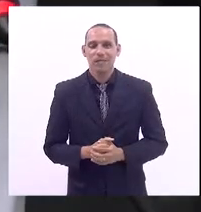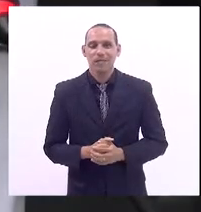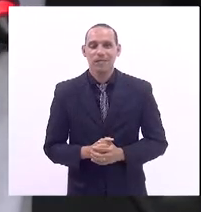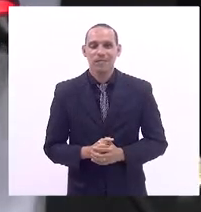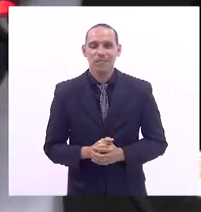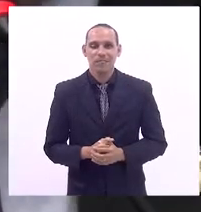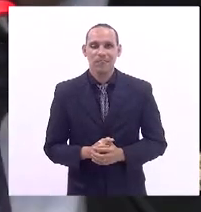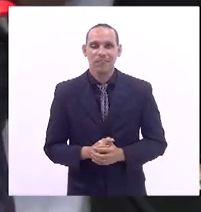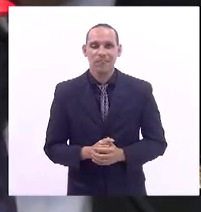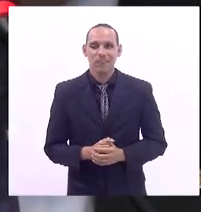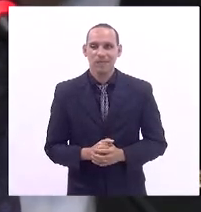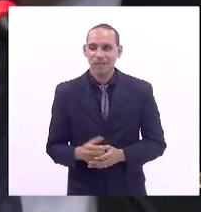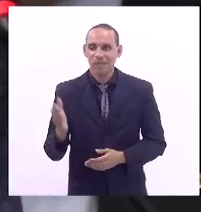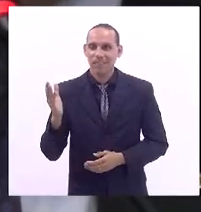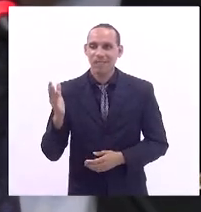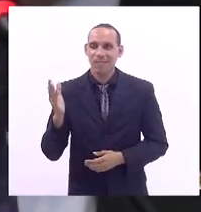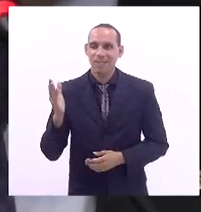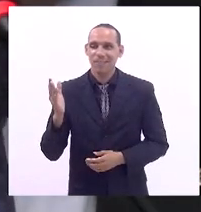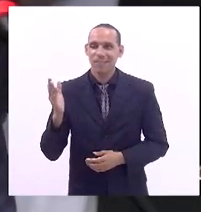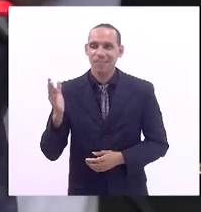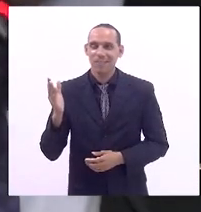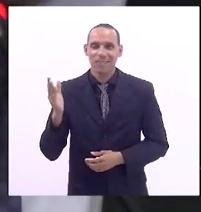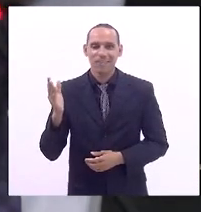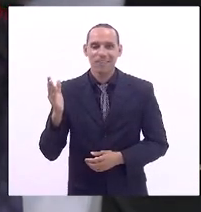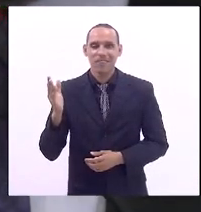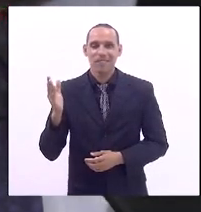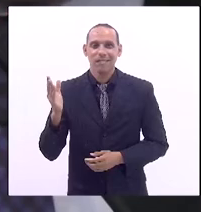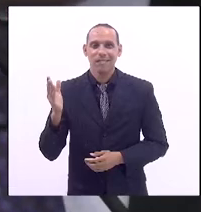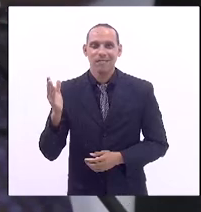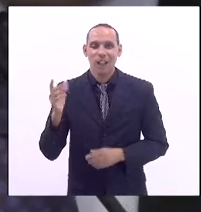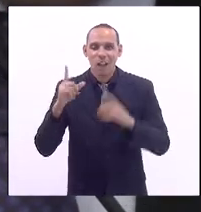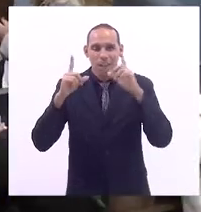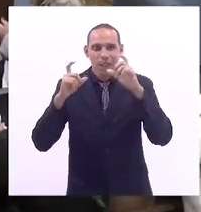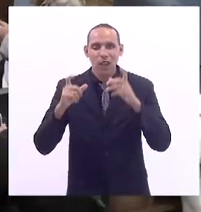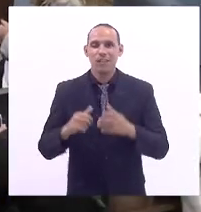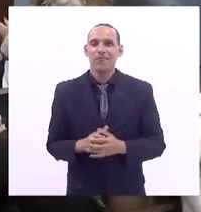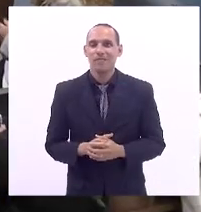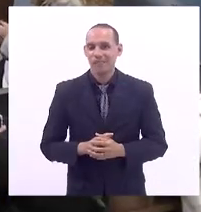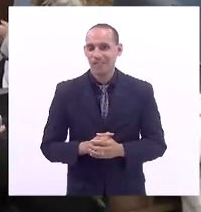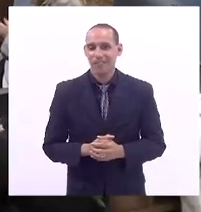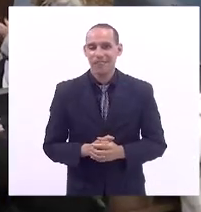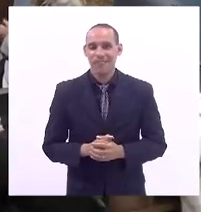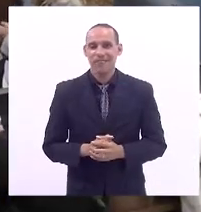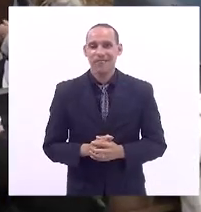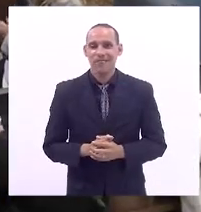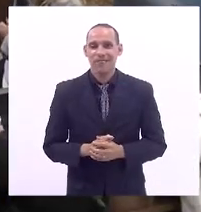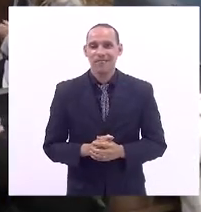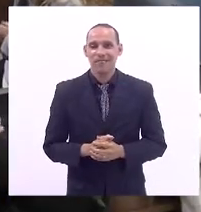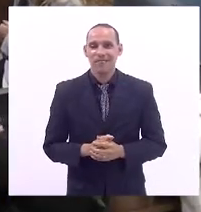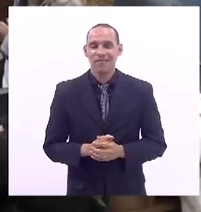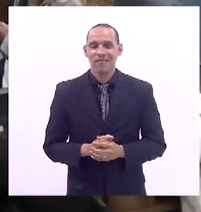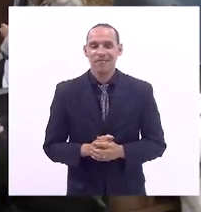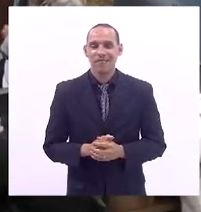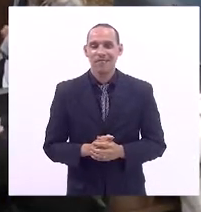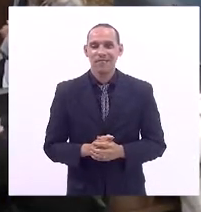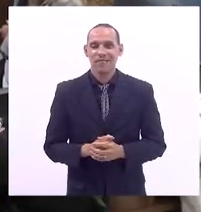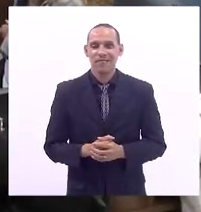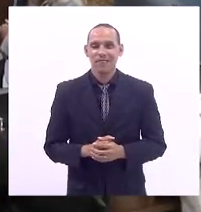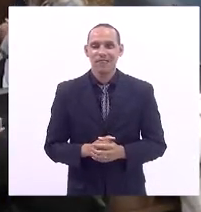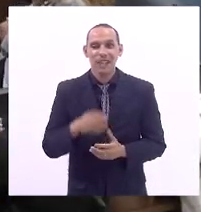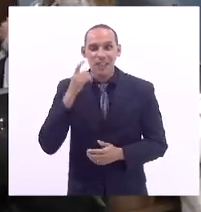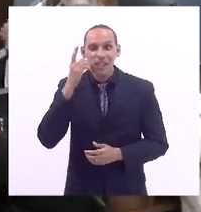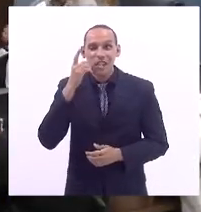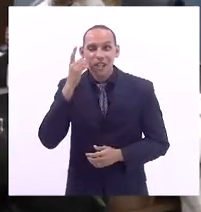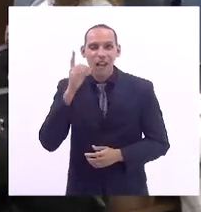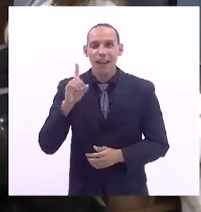é só uma fotografia aí ó já está com a deputado a Dani